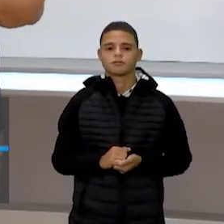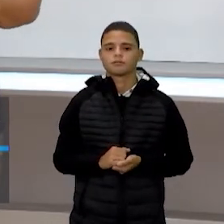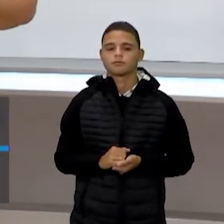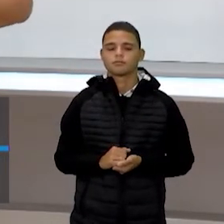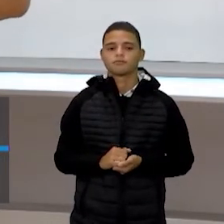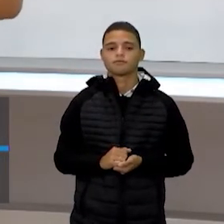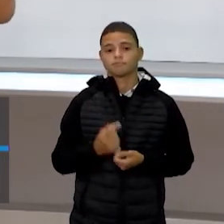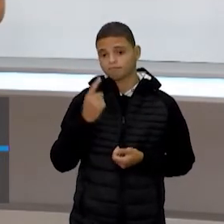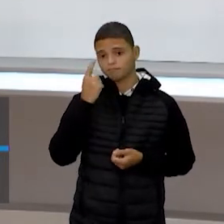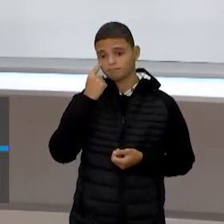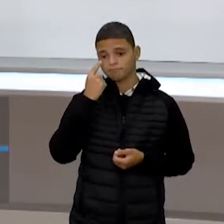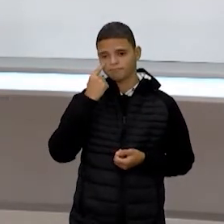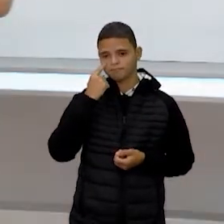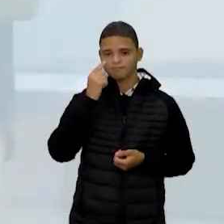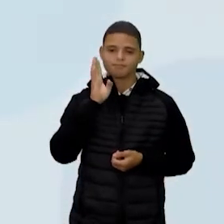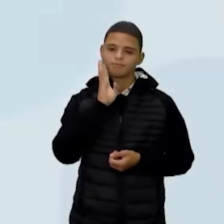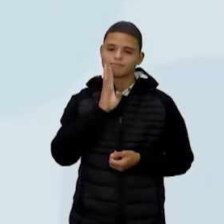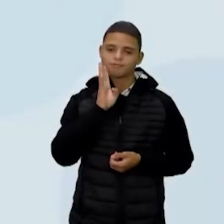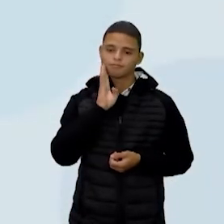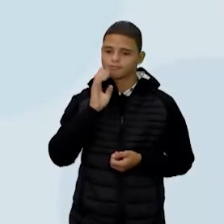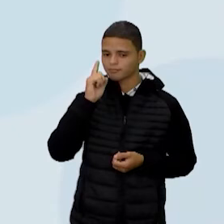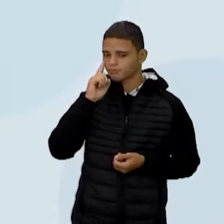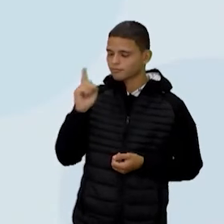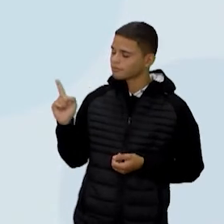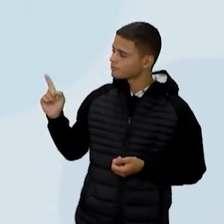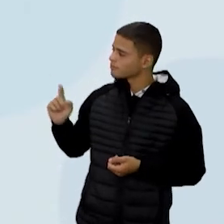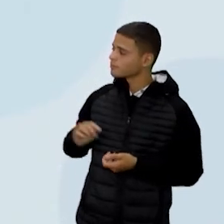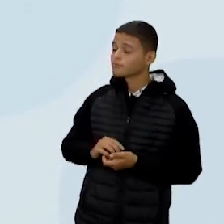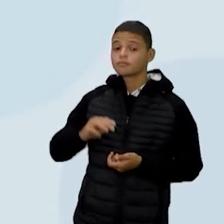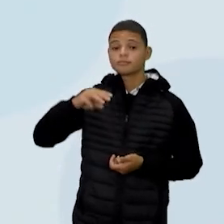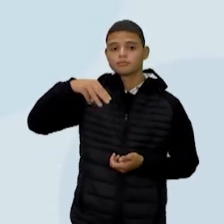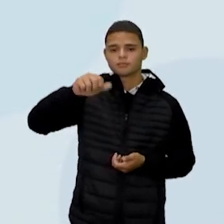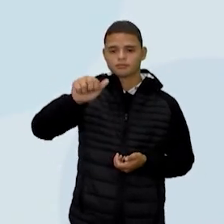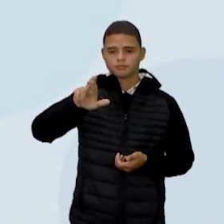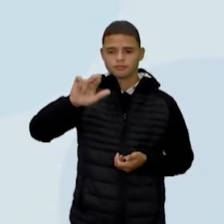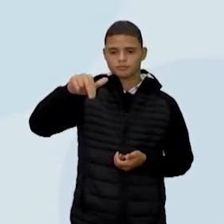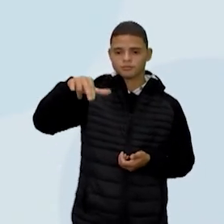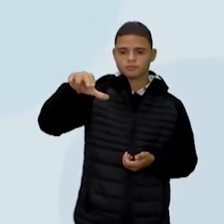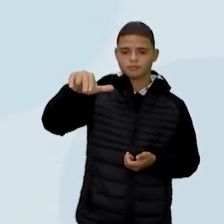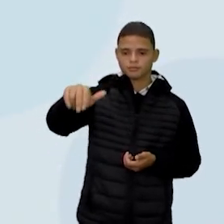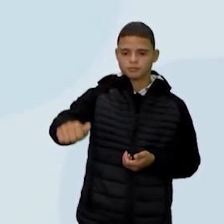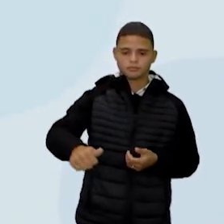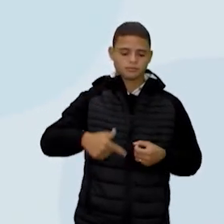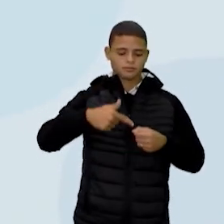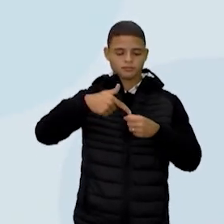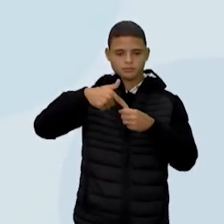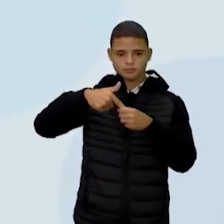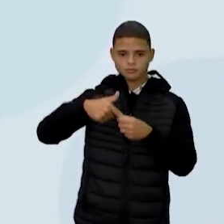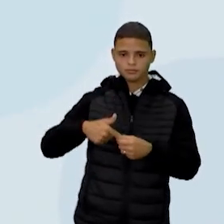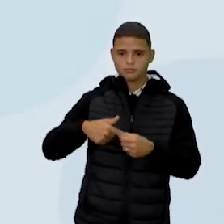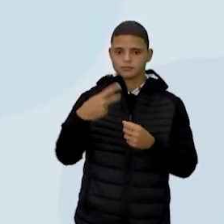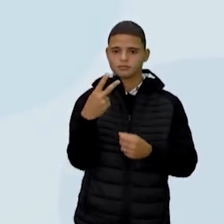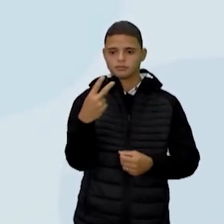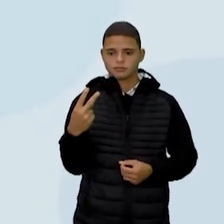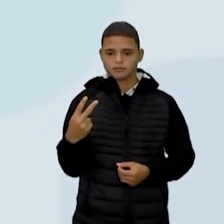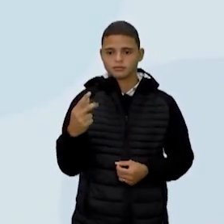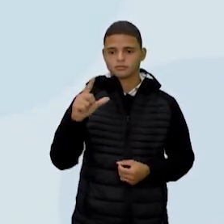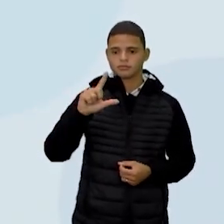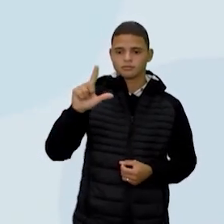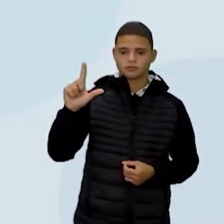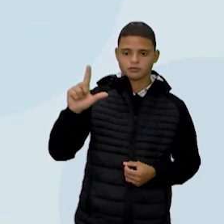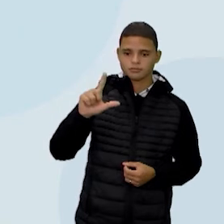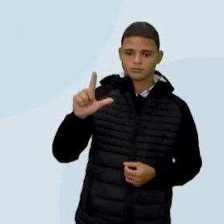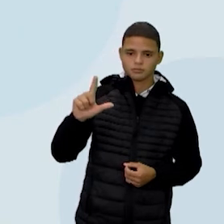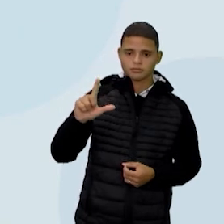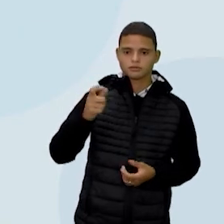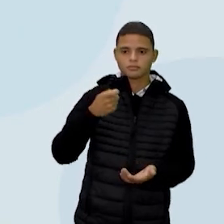que legal, ó. A Marina, ao abastecer seu carro com 22 litros de álcool, pagou